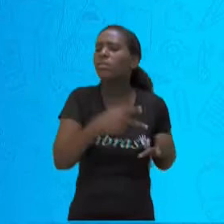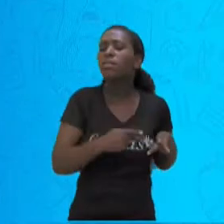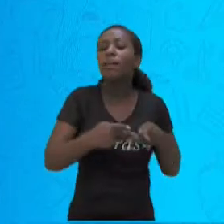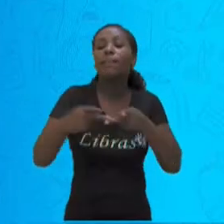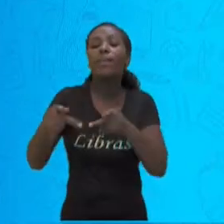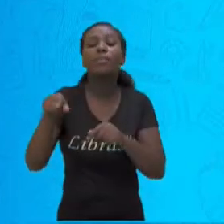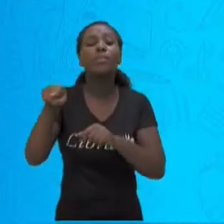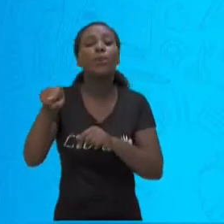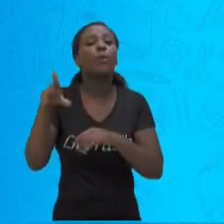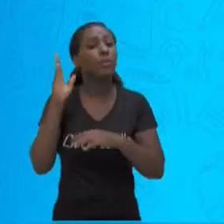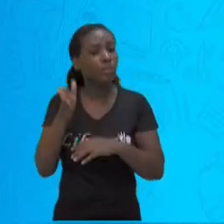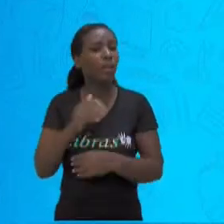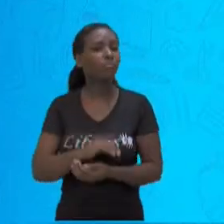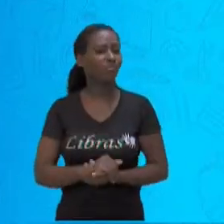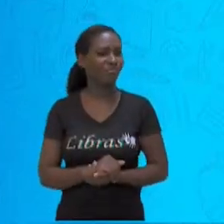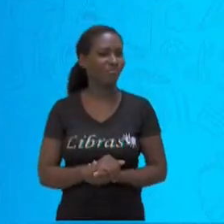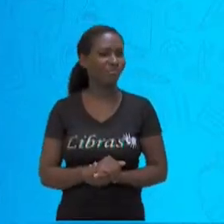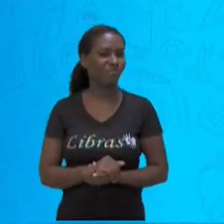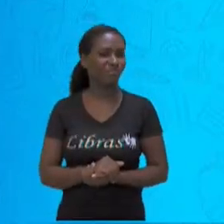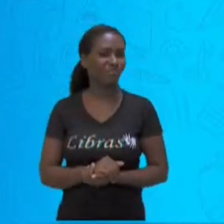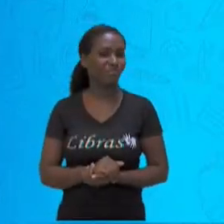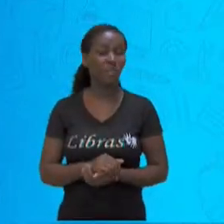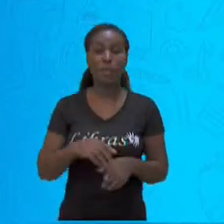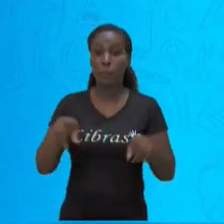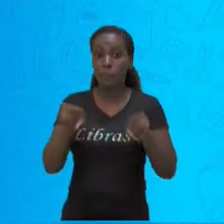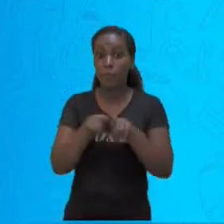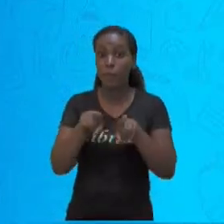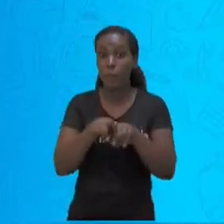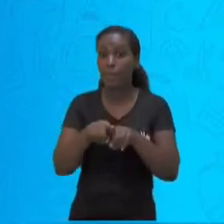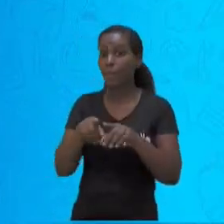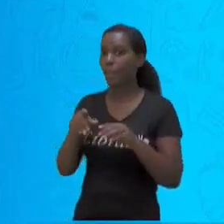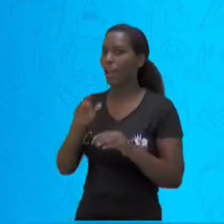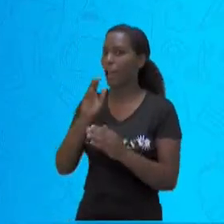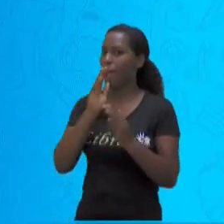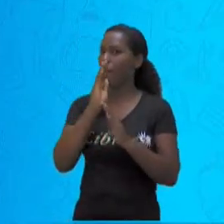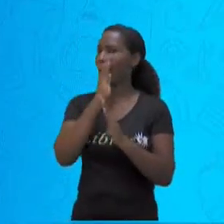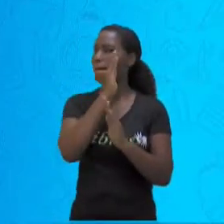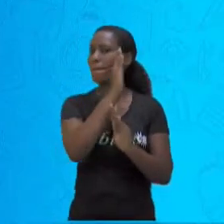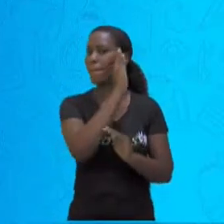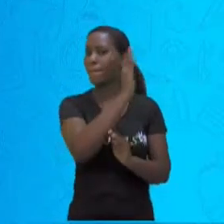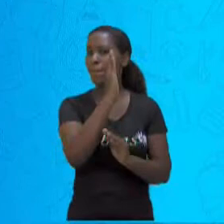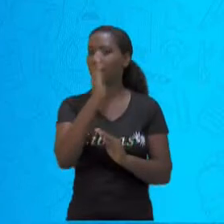oportunidade, já foram conhecer a nossa biblioteca pública?